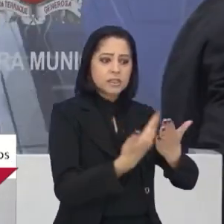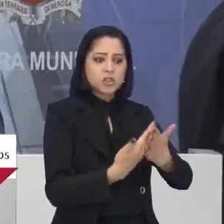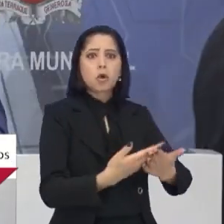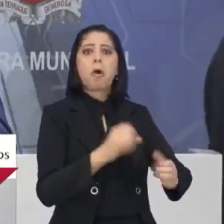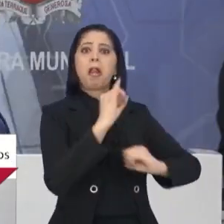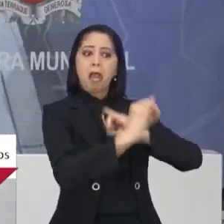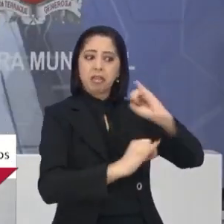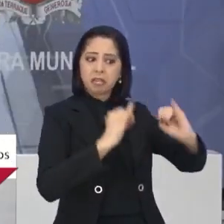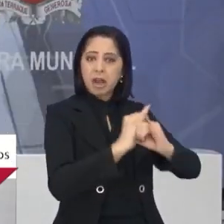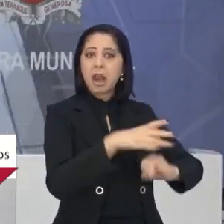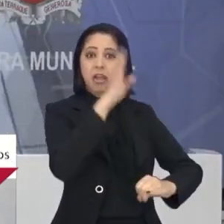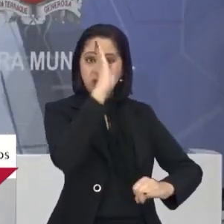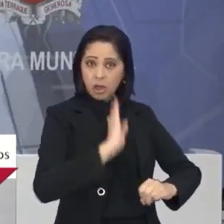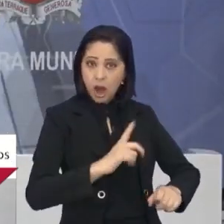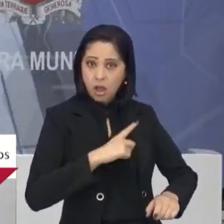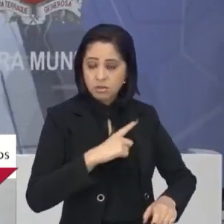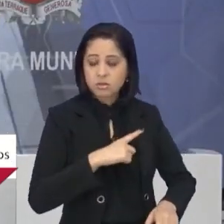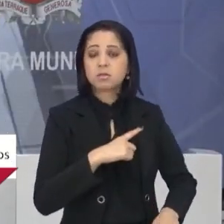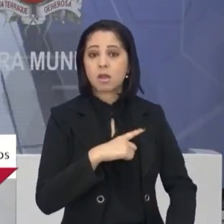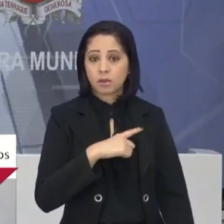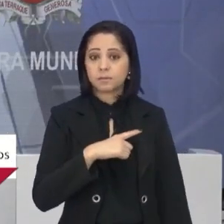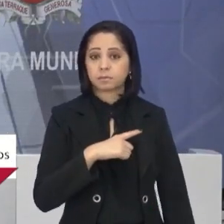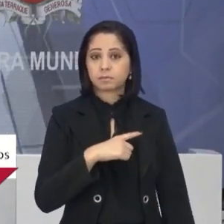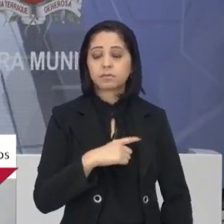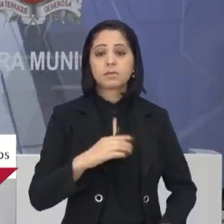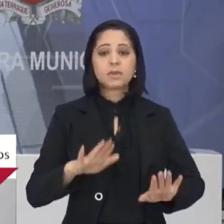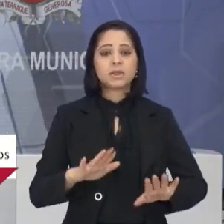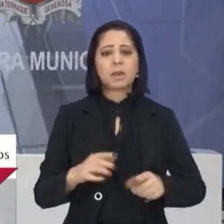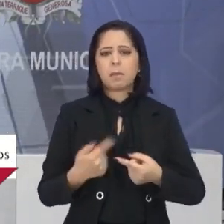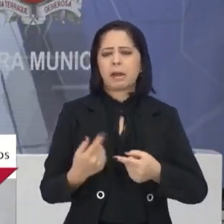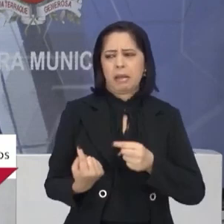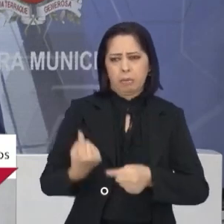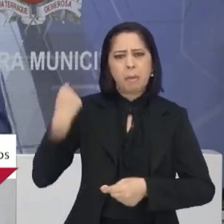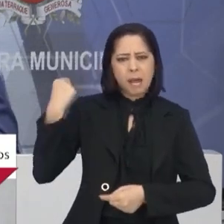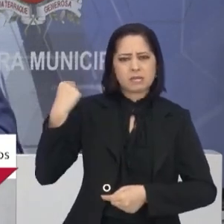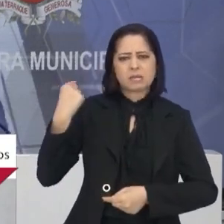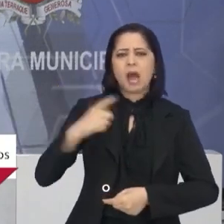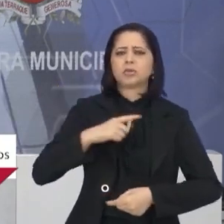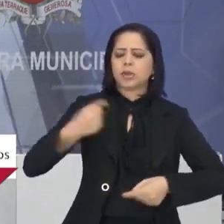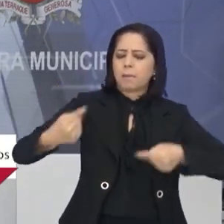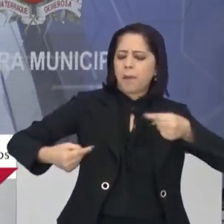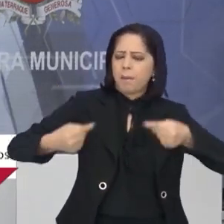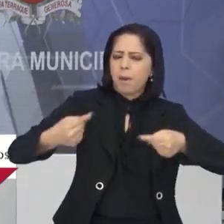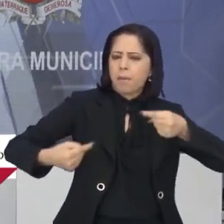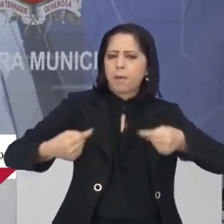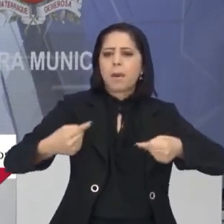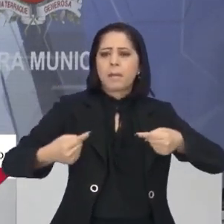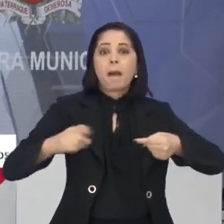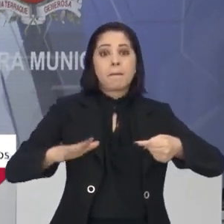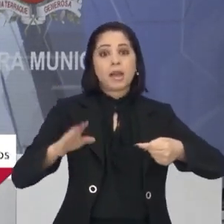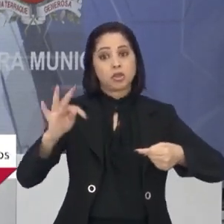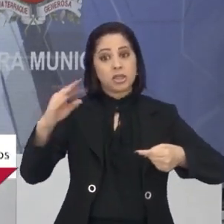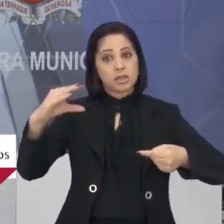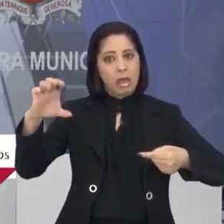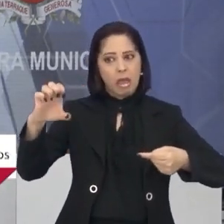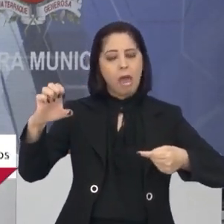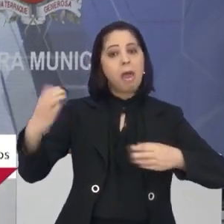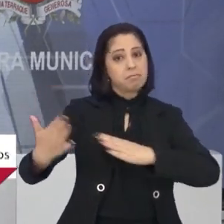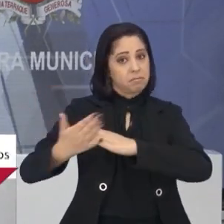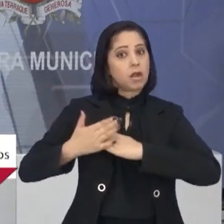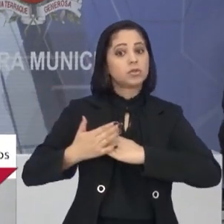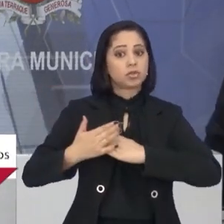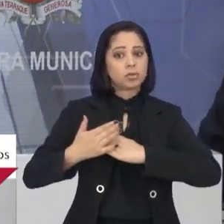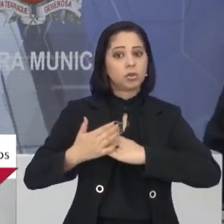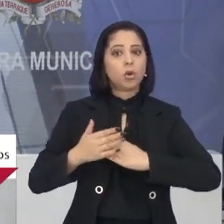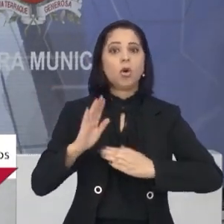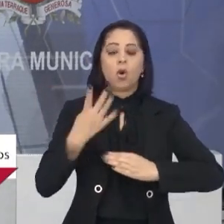onde a gente tem uma prestação de serviço de compra de imagem e na época Teve uma grande discussão com o tribunal e o tribunal contribuiu muito e nós temos os resultados agora